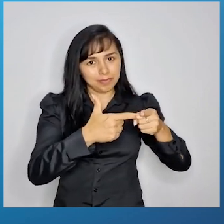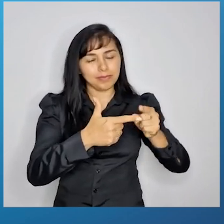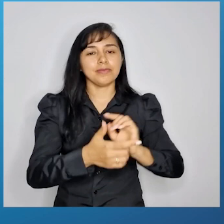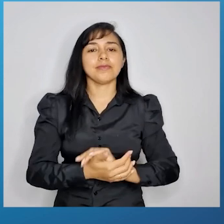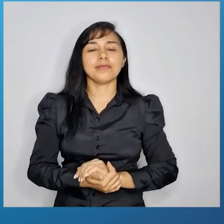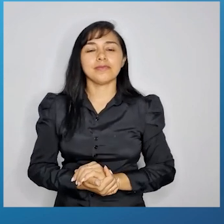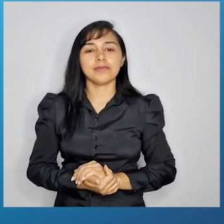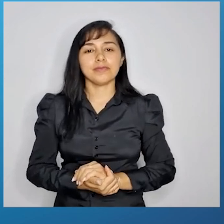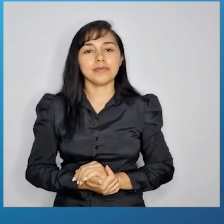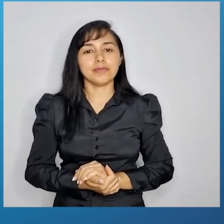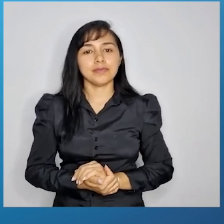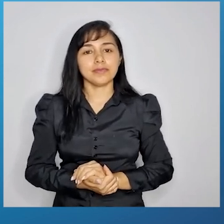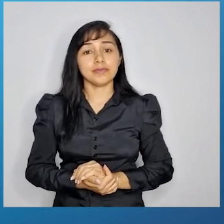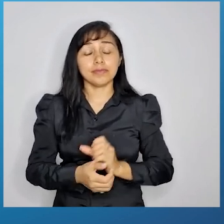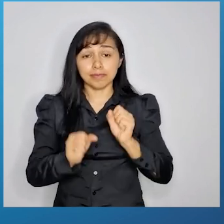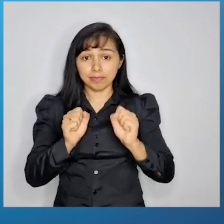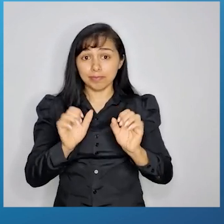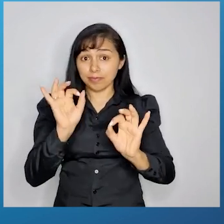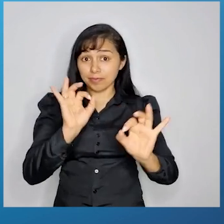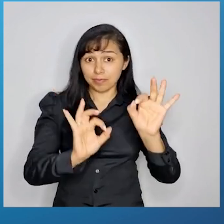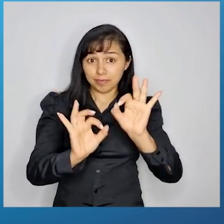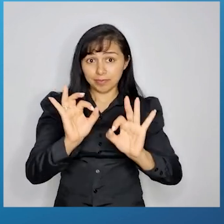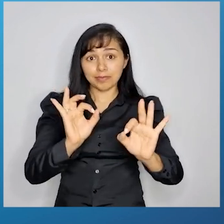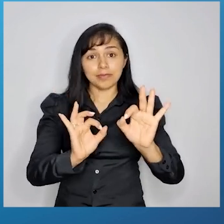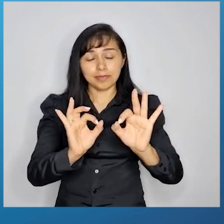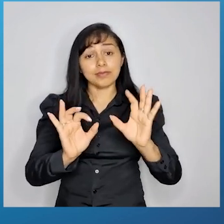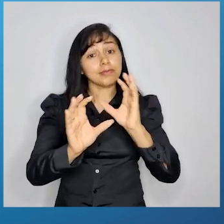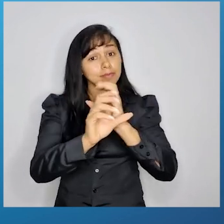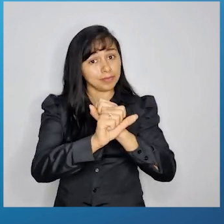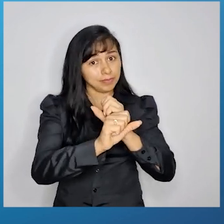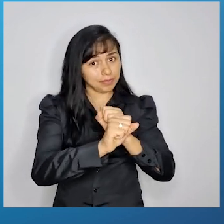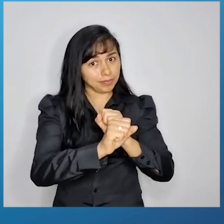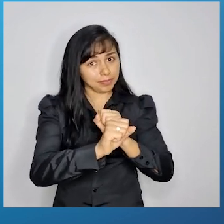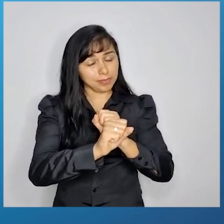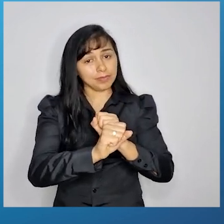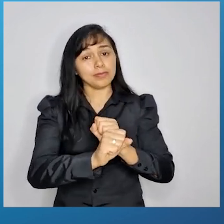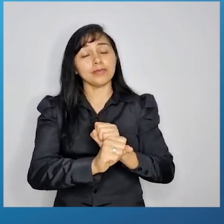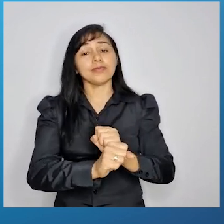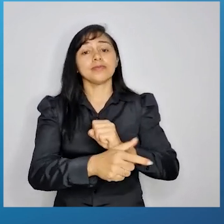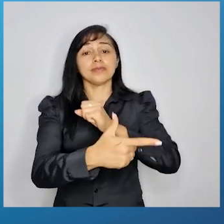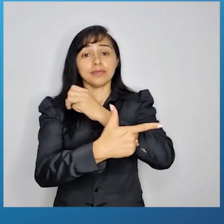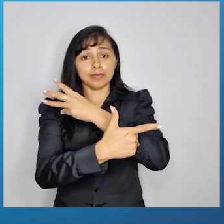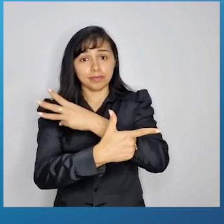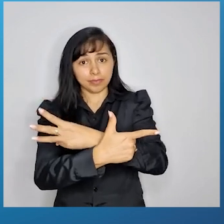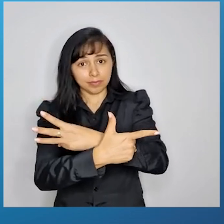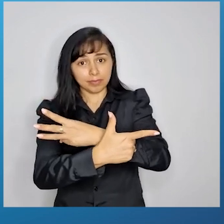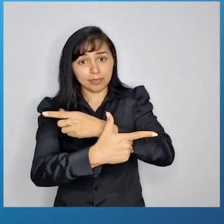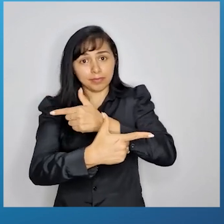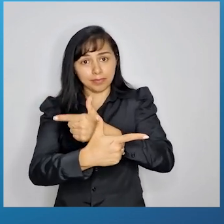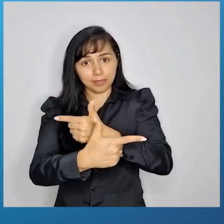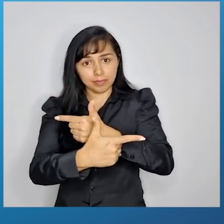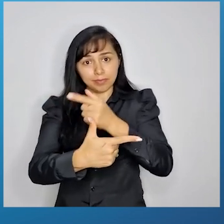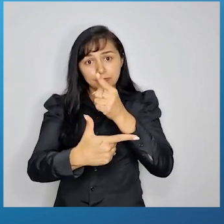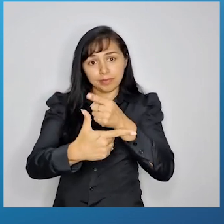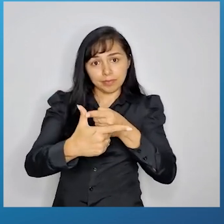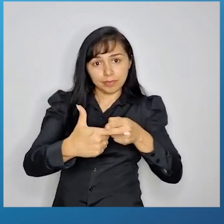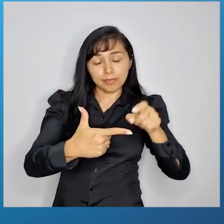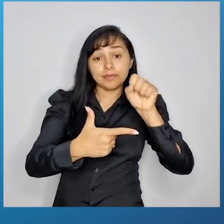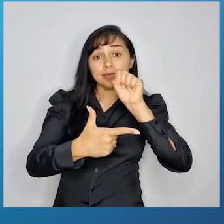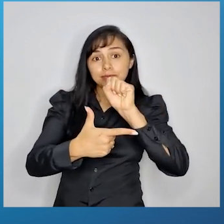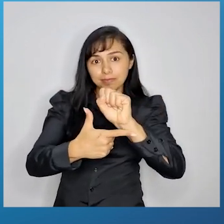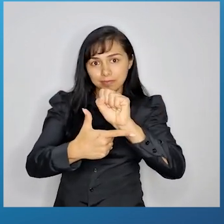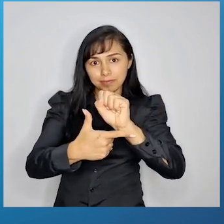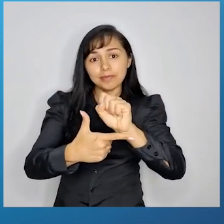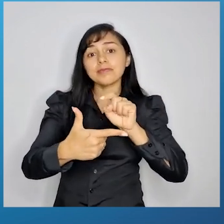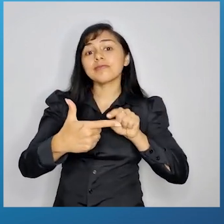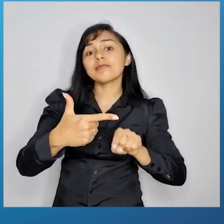Mais uma vez, nós podemos montar o algoritmo da divisão. 32 dividido para